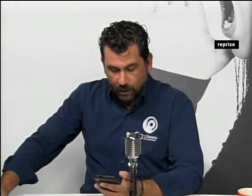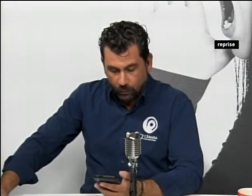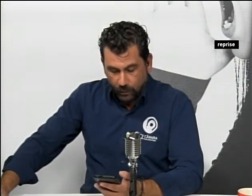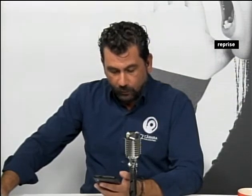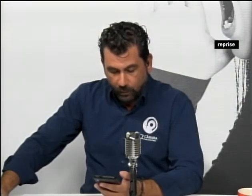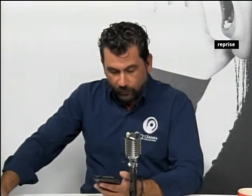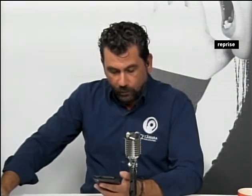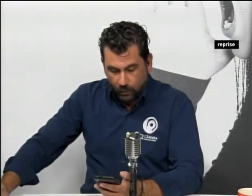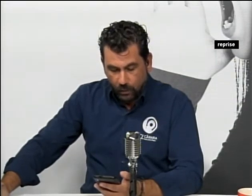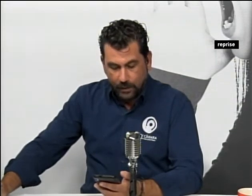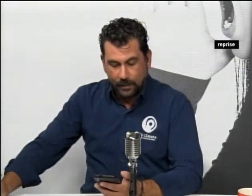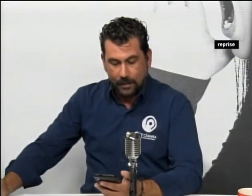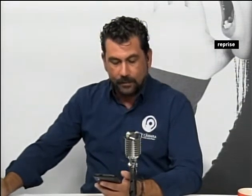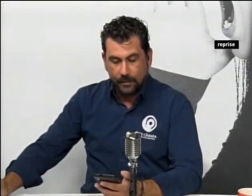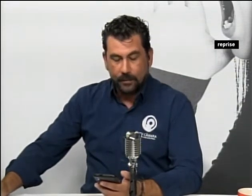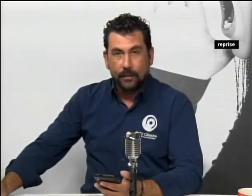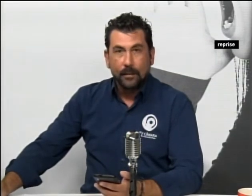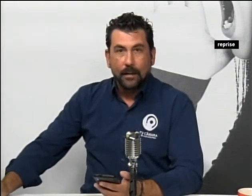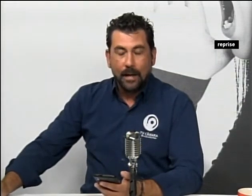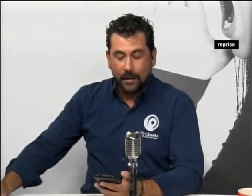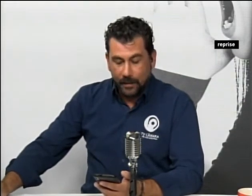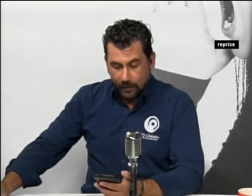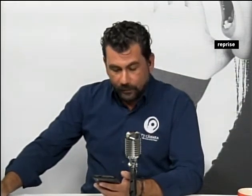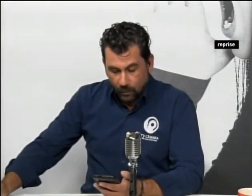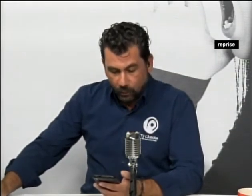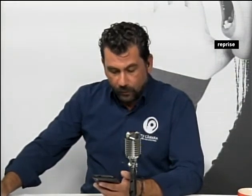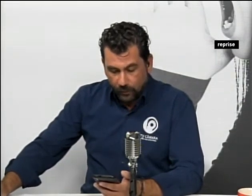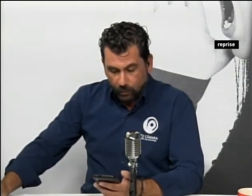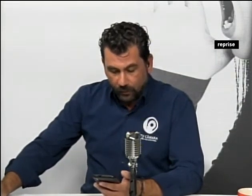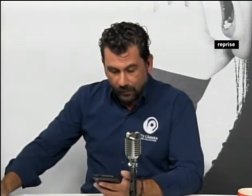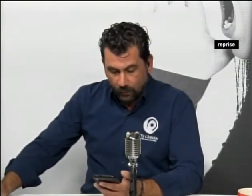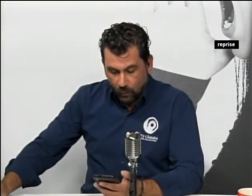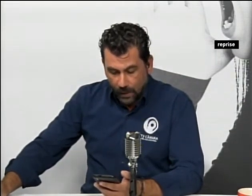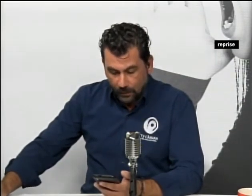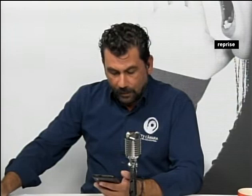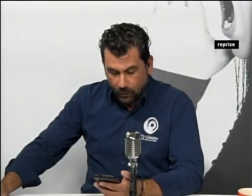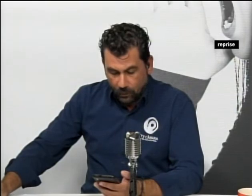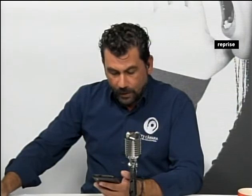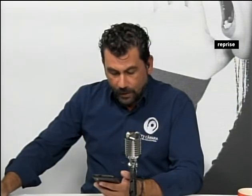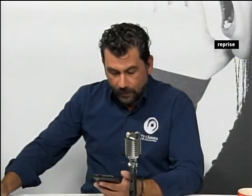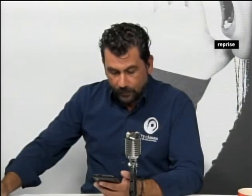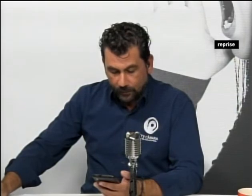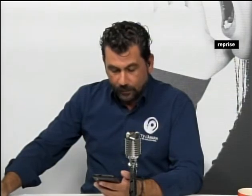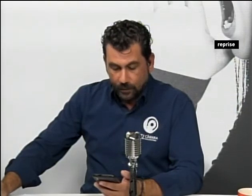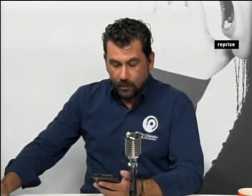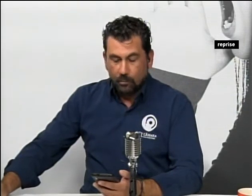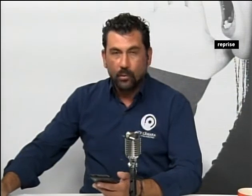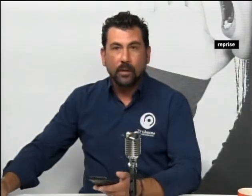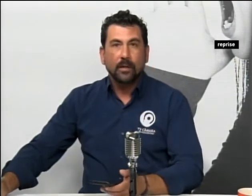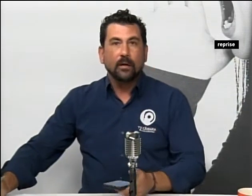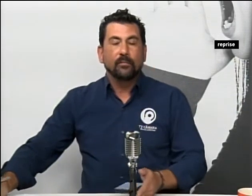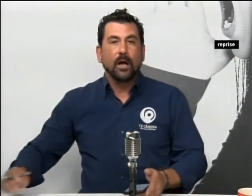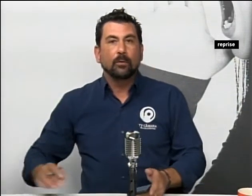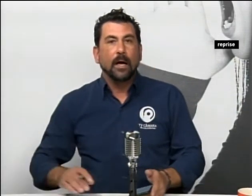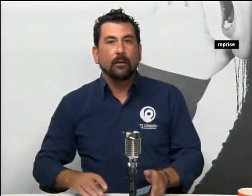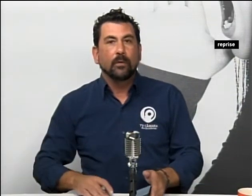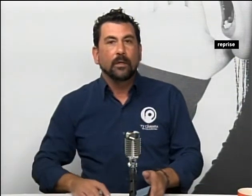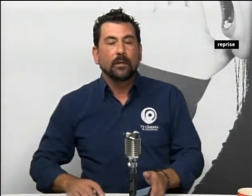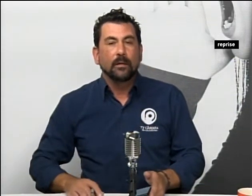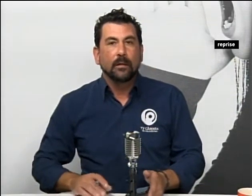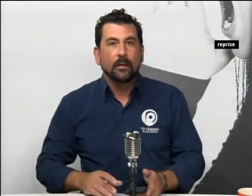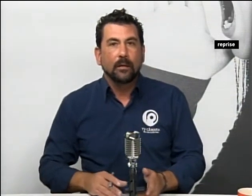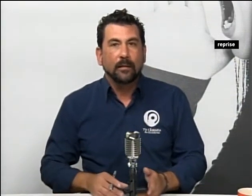em que uma munícipe foi condenada a indenizar o município em R$50 mil por ter